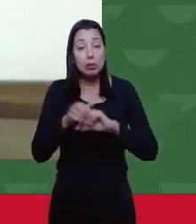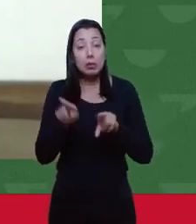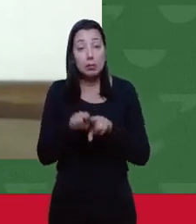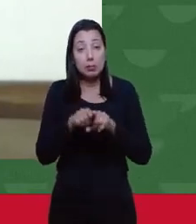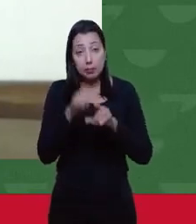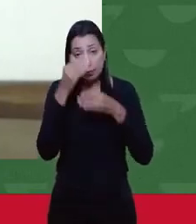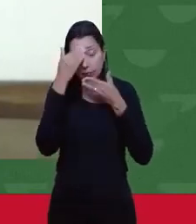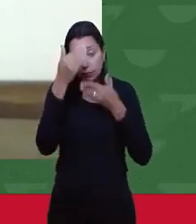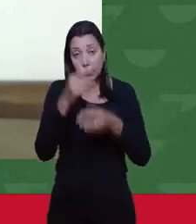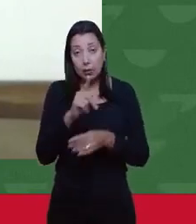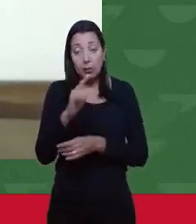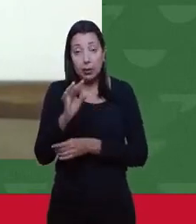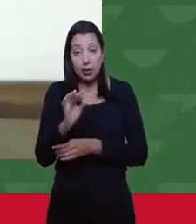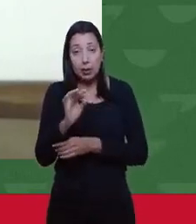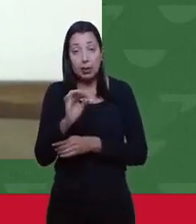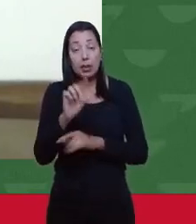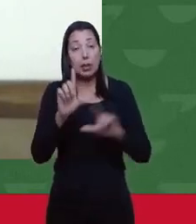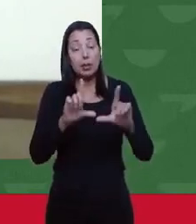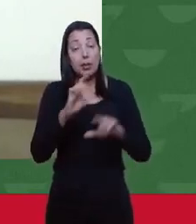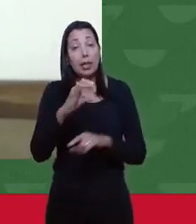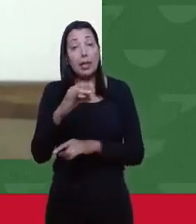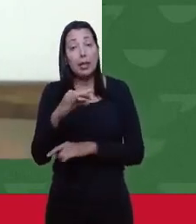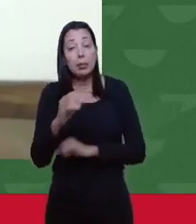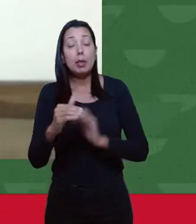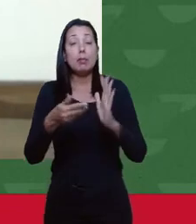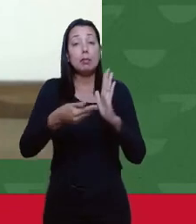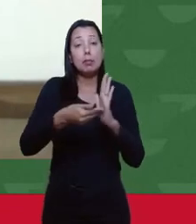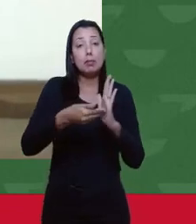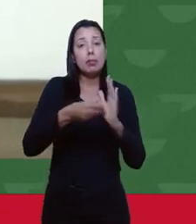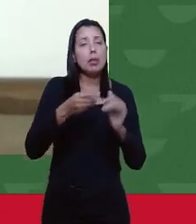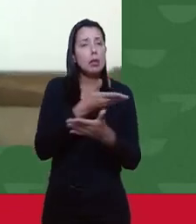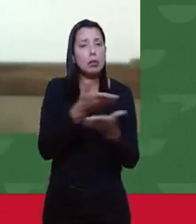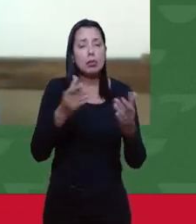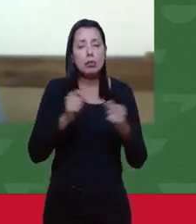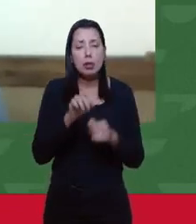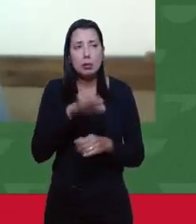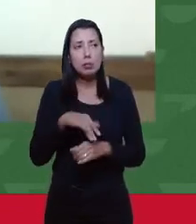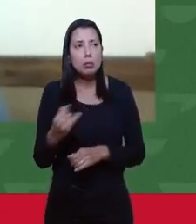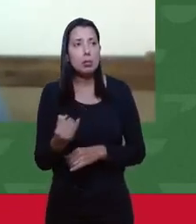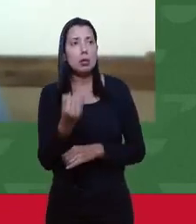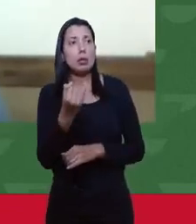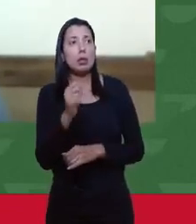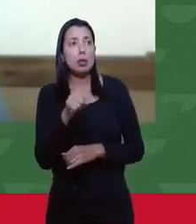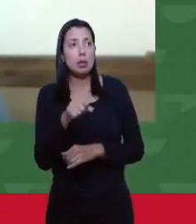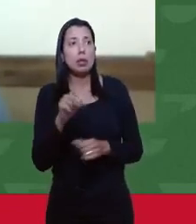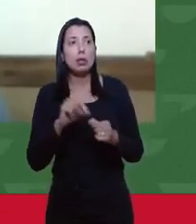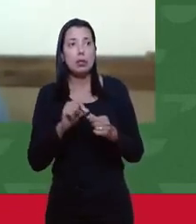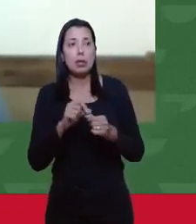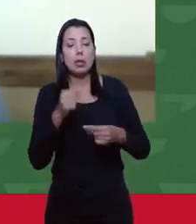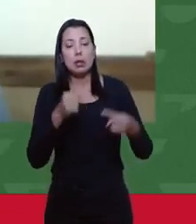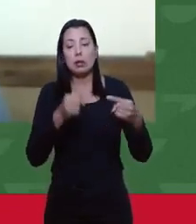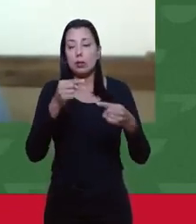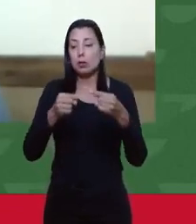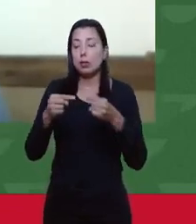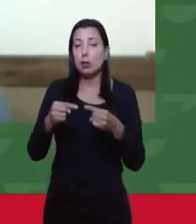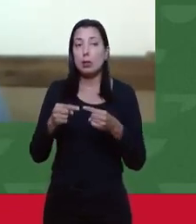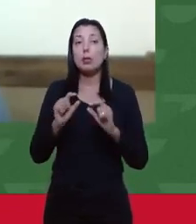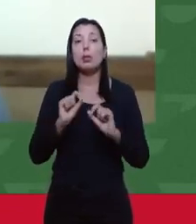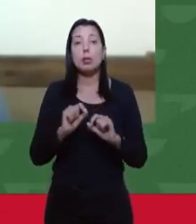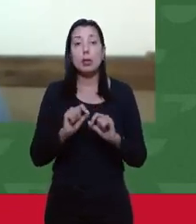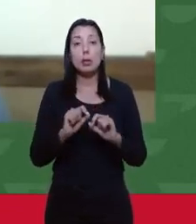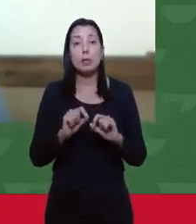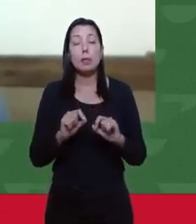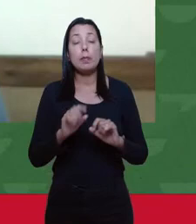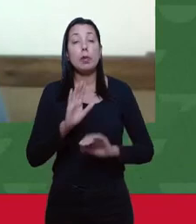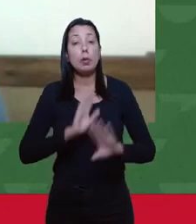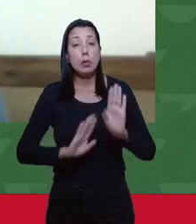agradecer o PT na Câmara, a Misiara, todos que fazem esse espaço importante, e que a gente faça esse debate com o